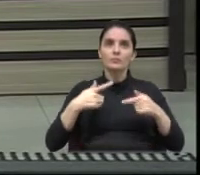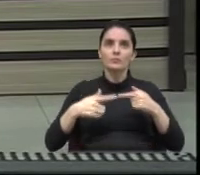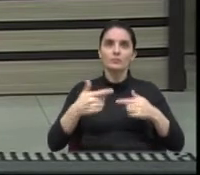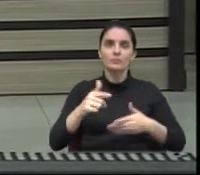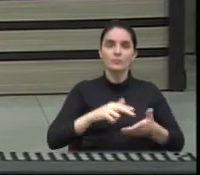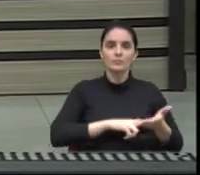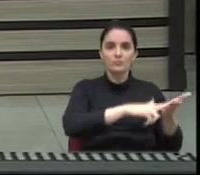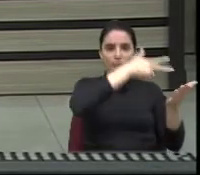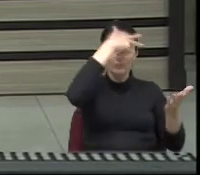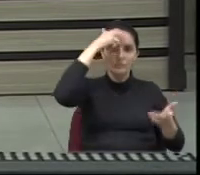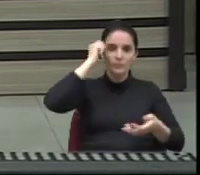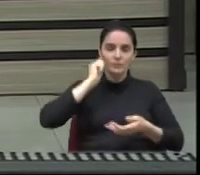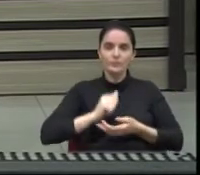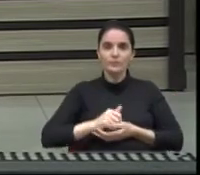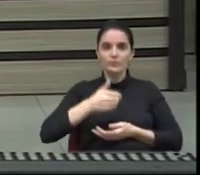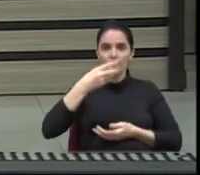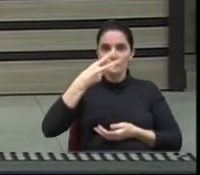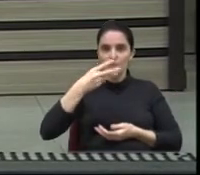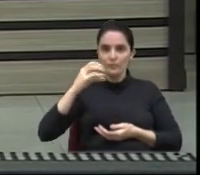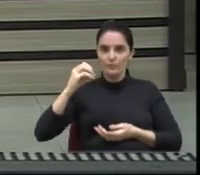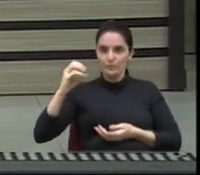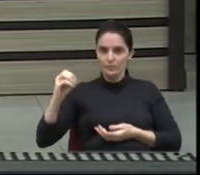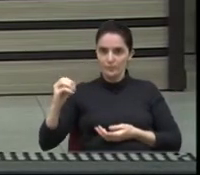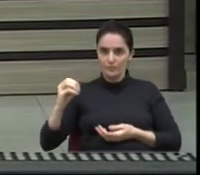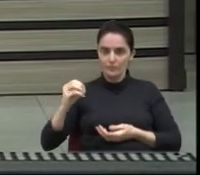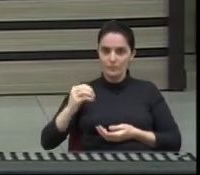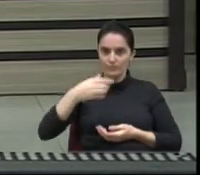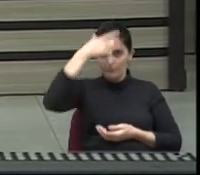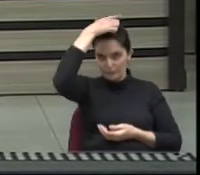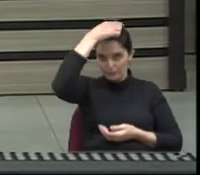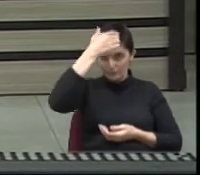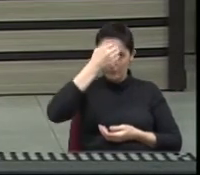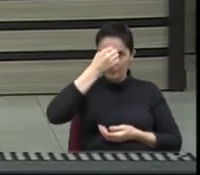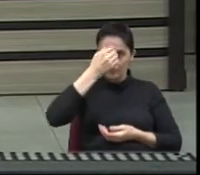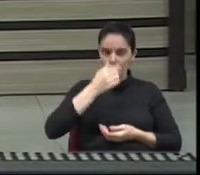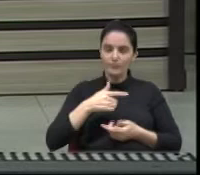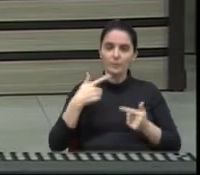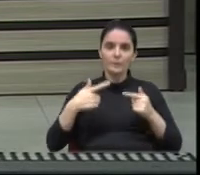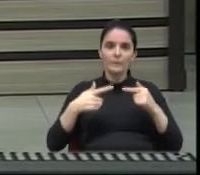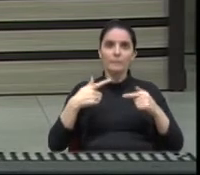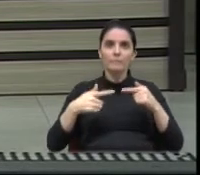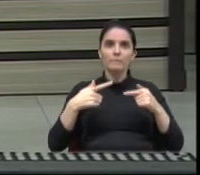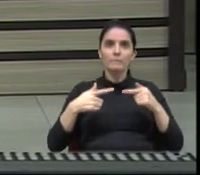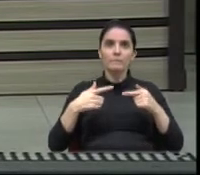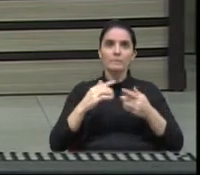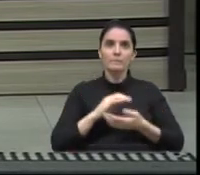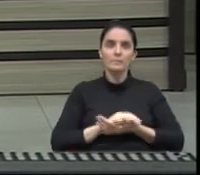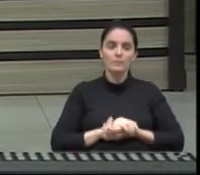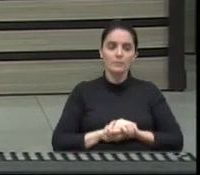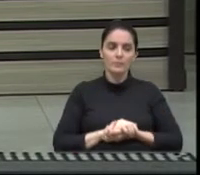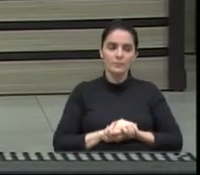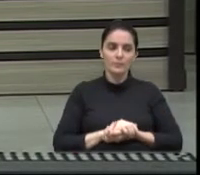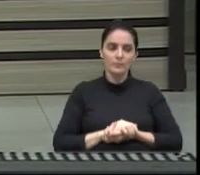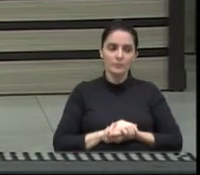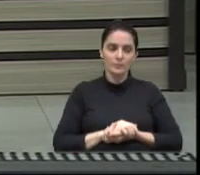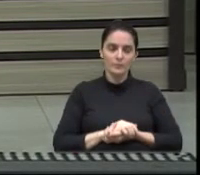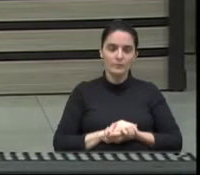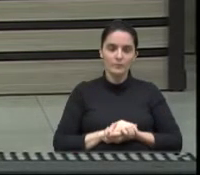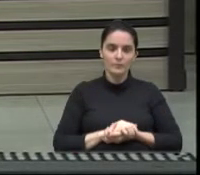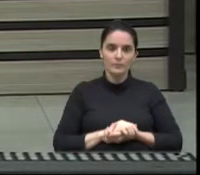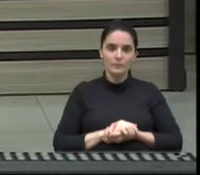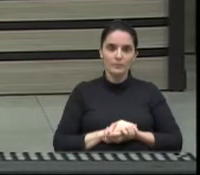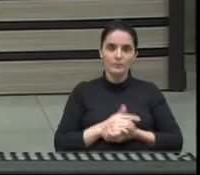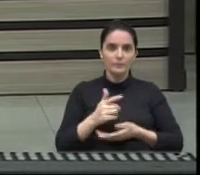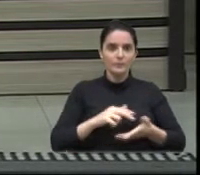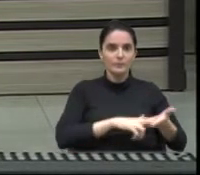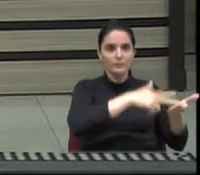não havendo executivo. 300, doutor Rafael Camargo. Em discussão, requerimento número 300, não